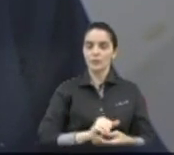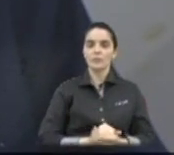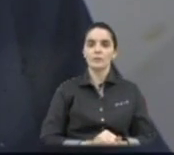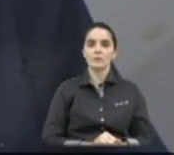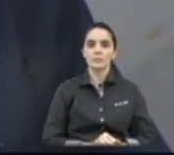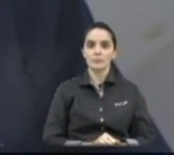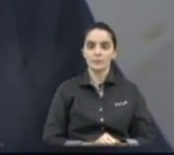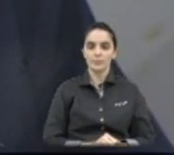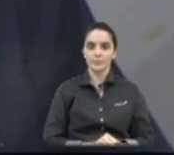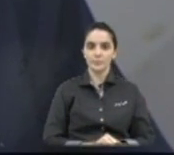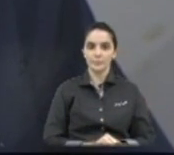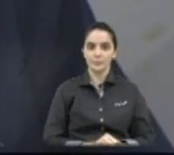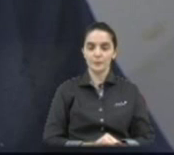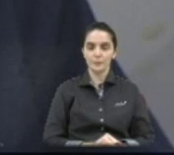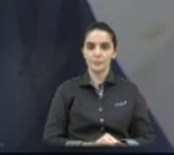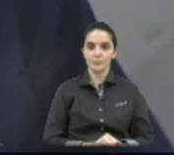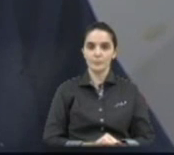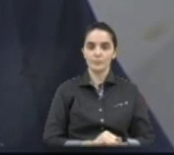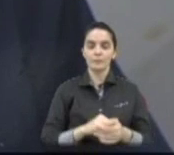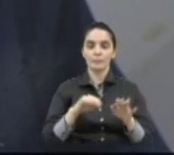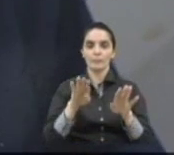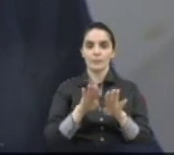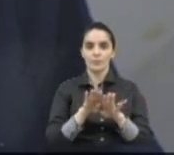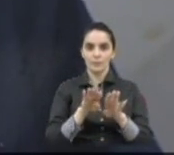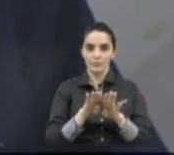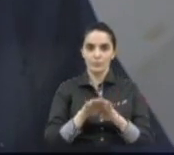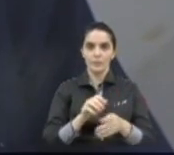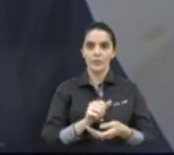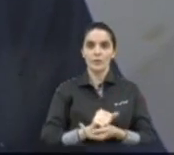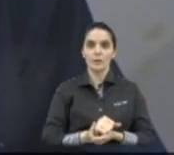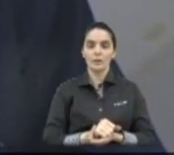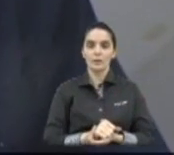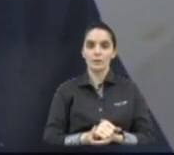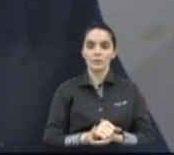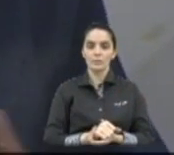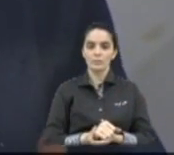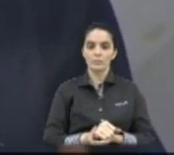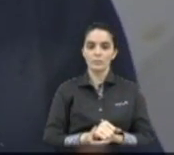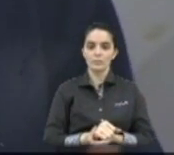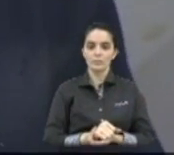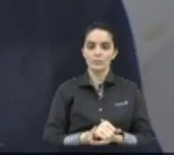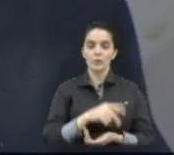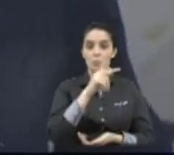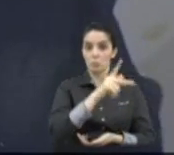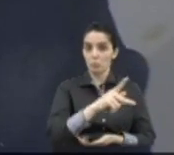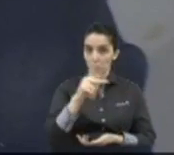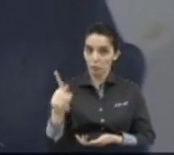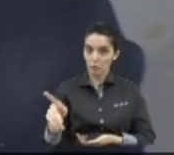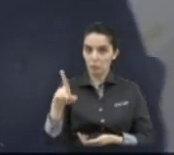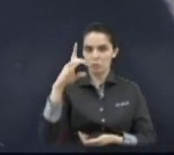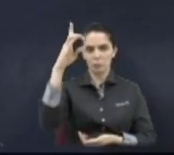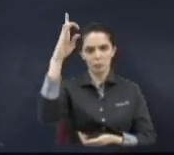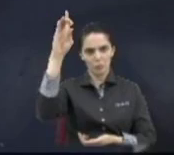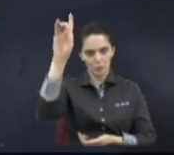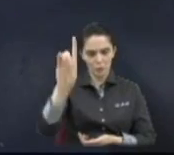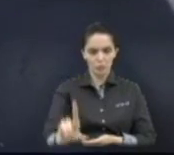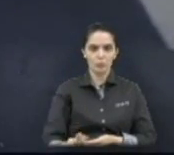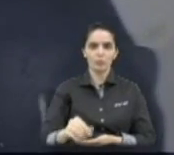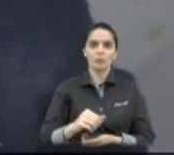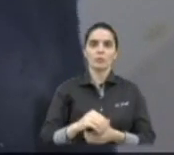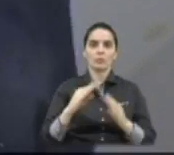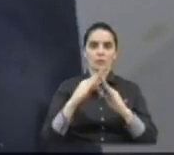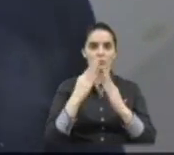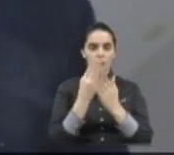Gilberto e a Sueli, e também teve esses dois filhos. Ela foi professora, diretora de escola,